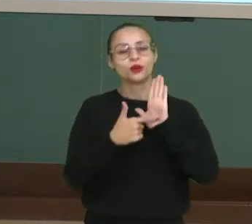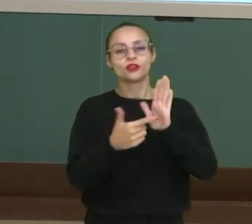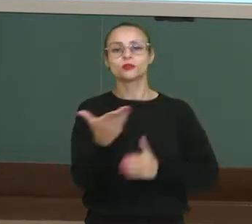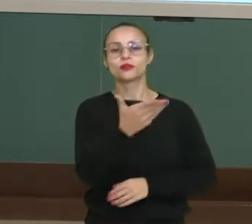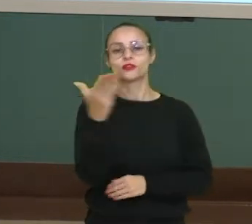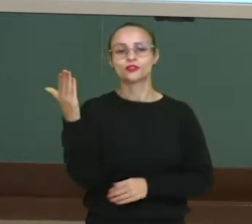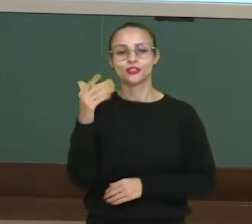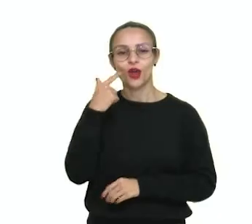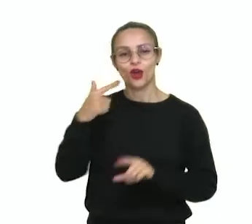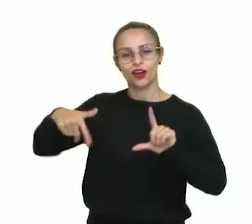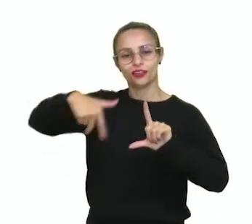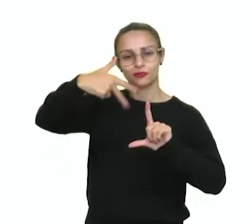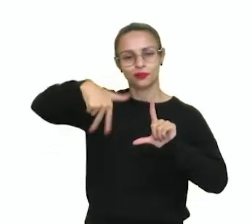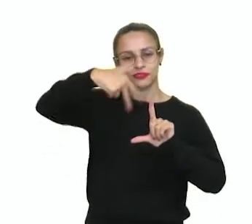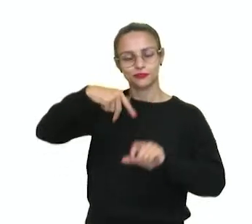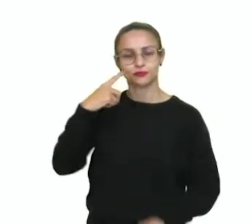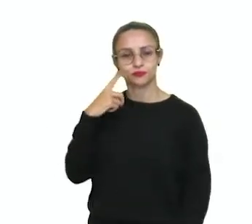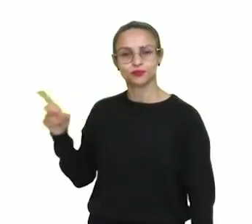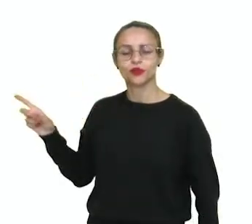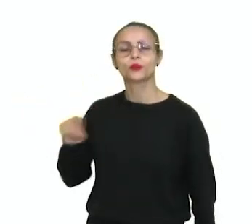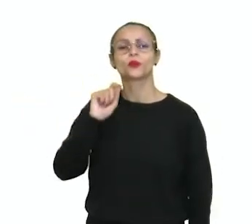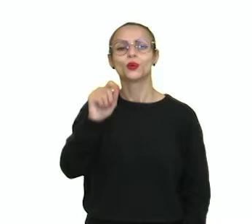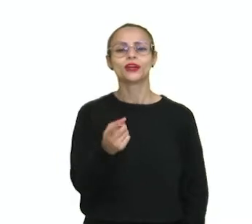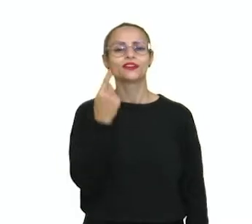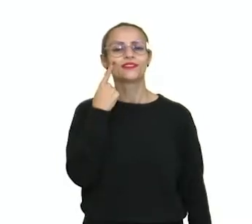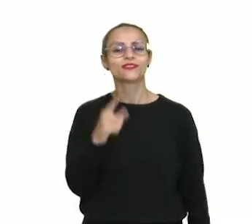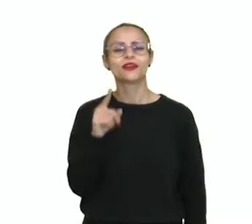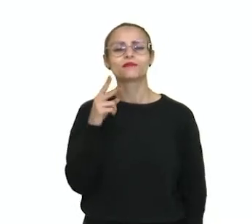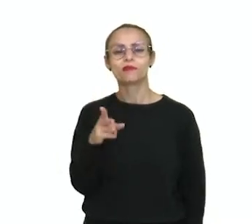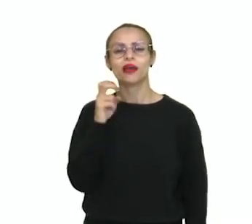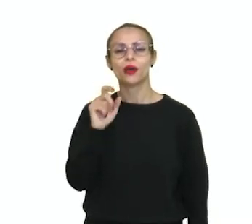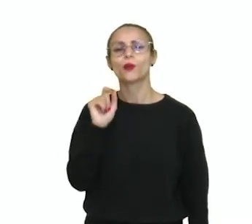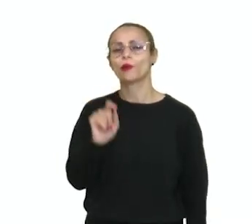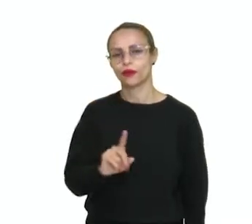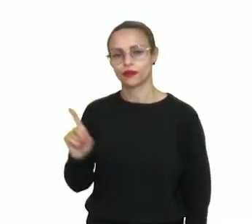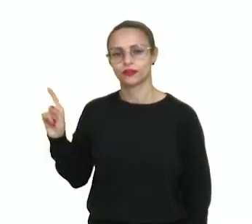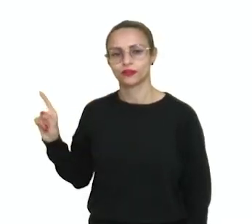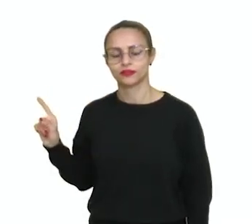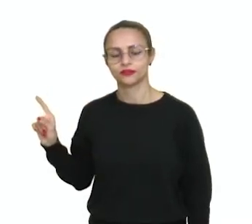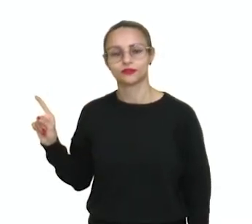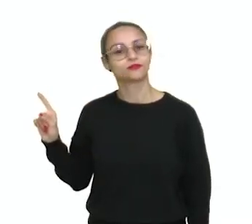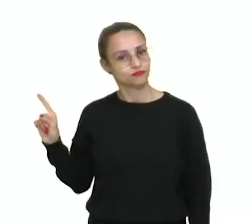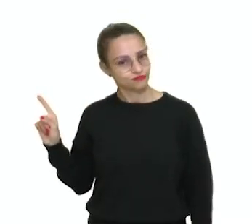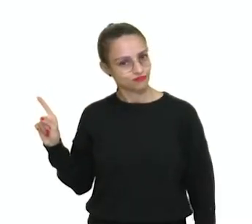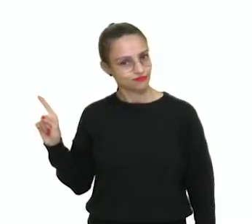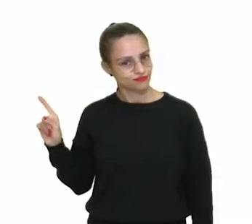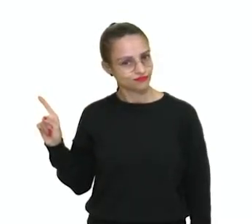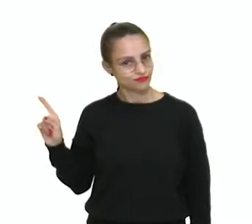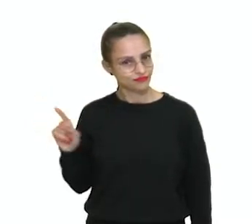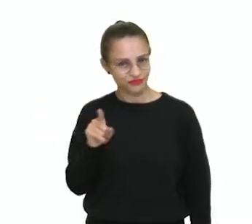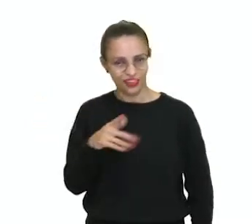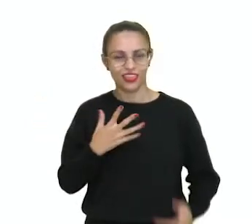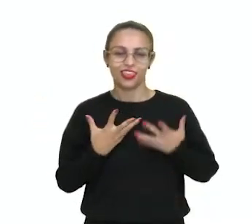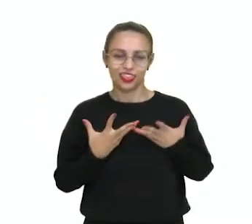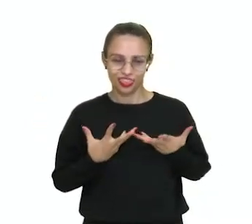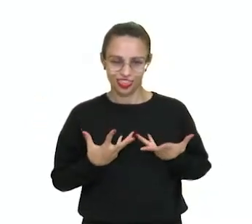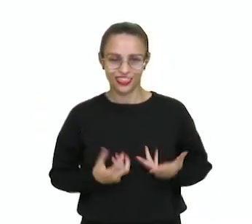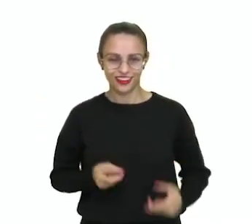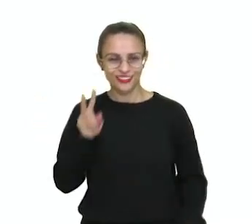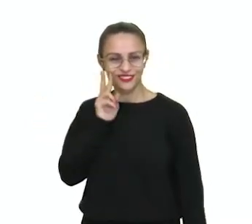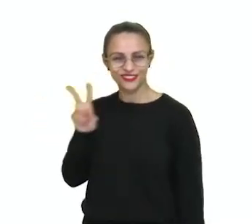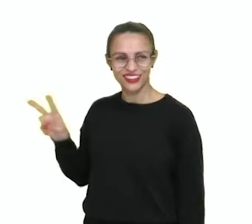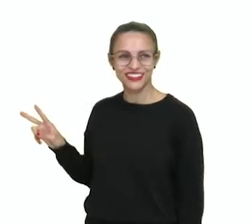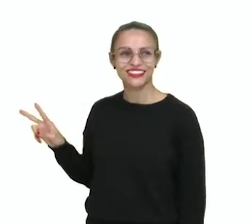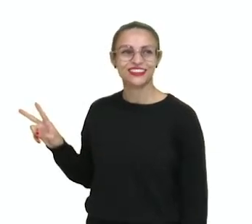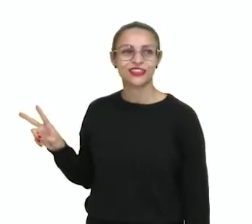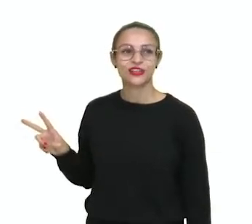uma animação. E aí, o que vocês estão reparando na tela de vocês? Cansou só de ver? Não,